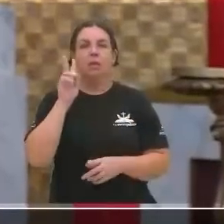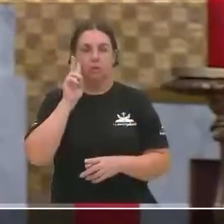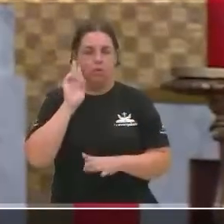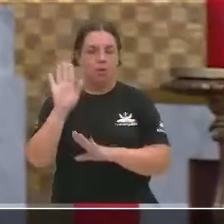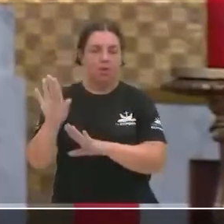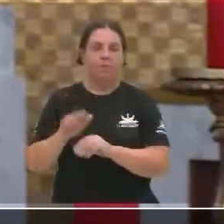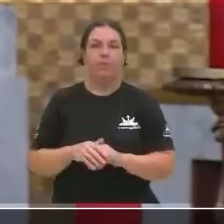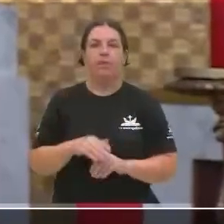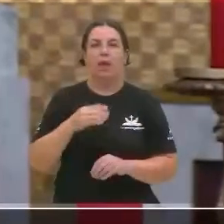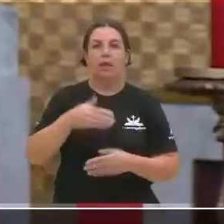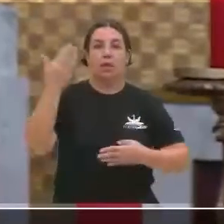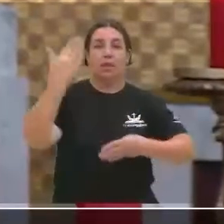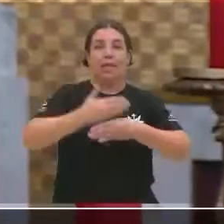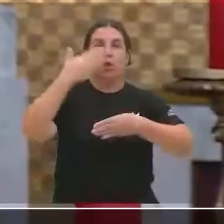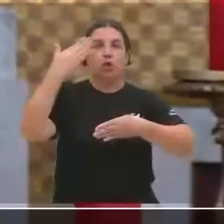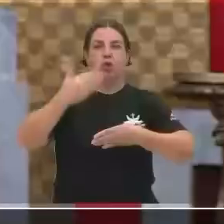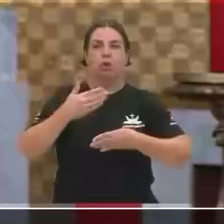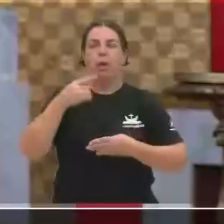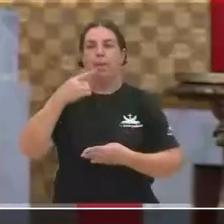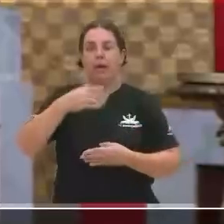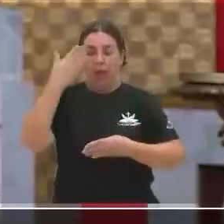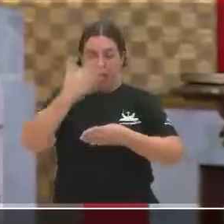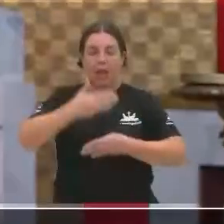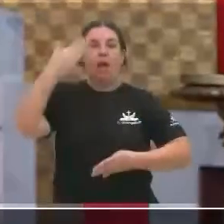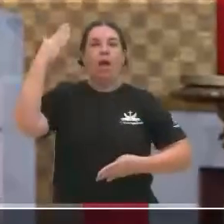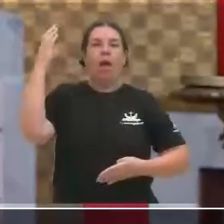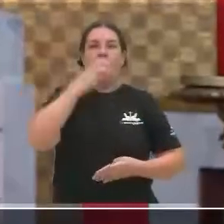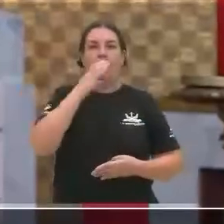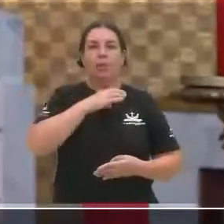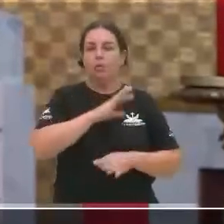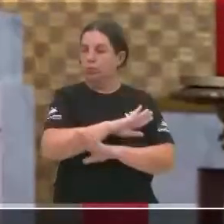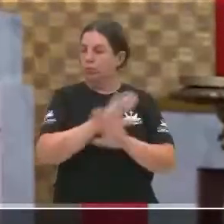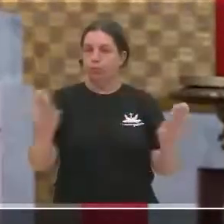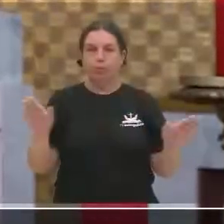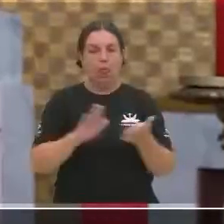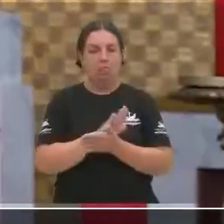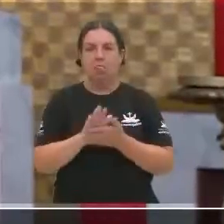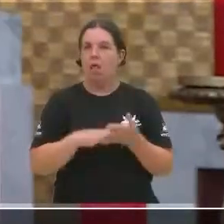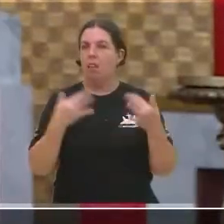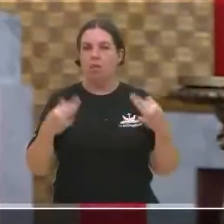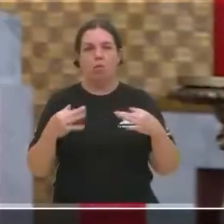a guilhotina para ser rápido e indolor